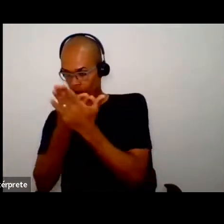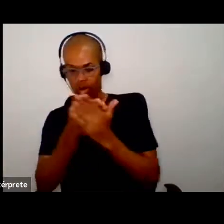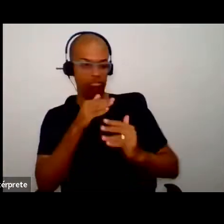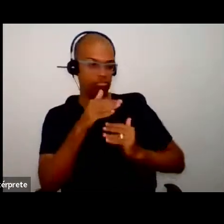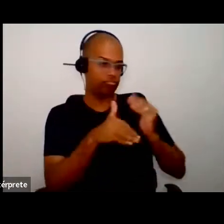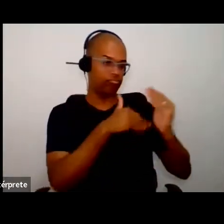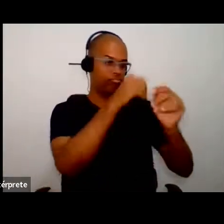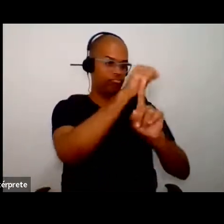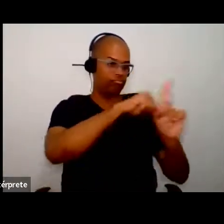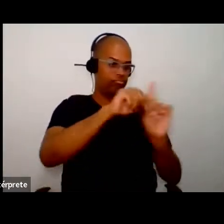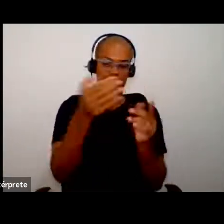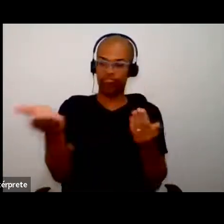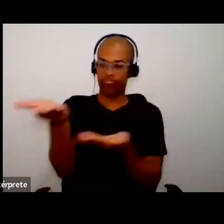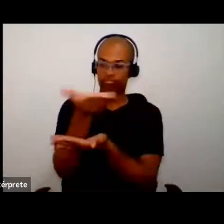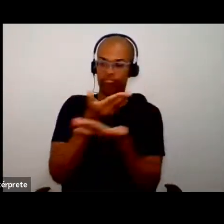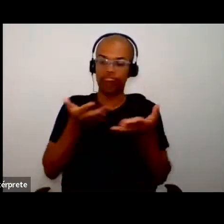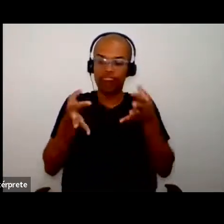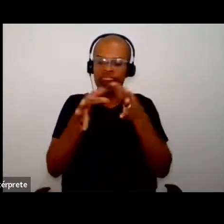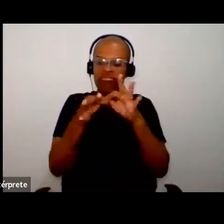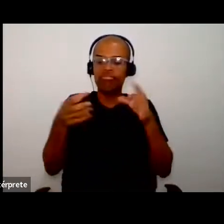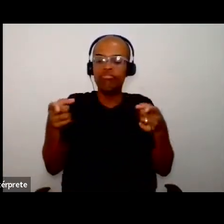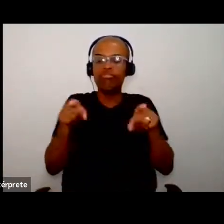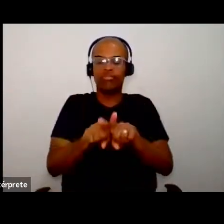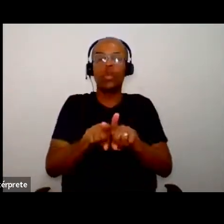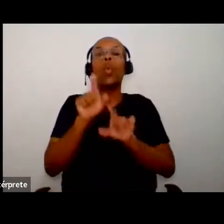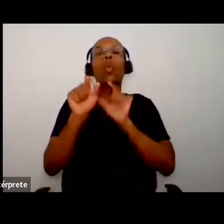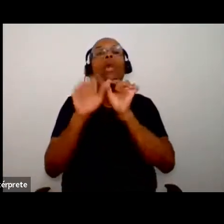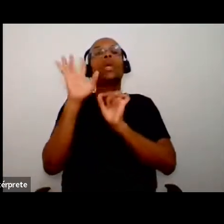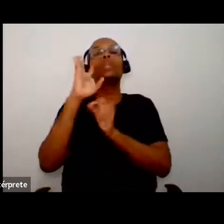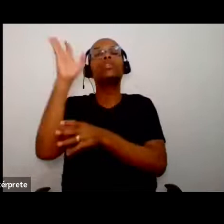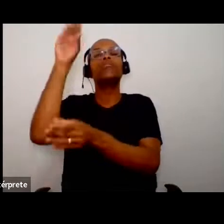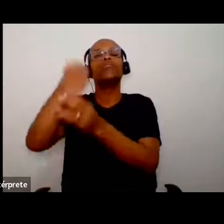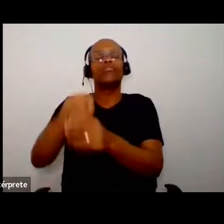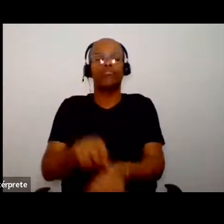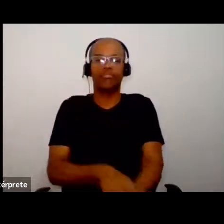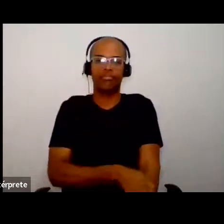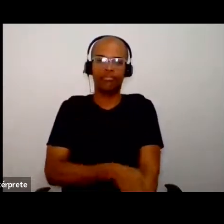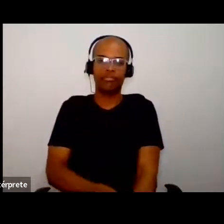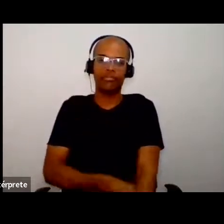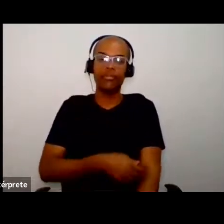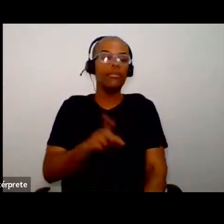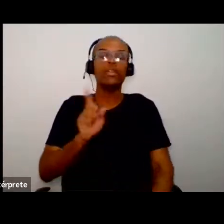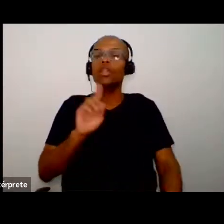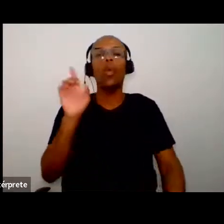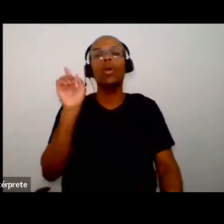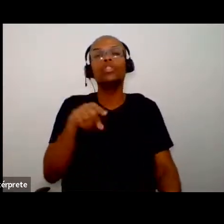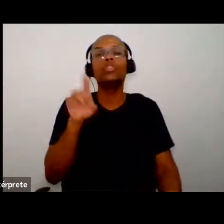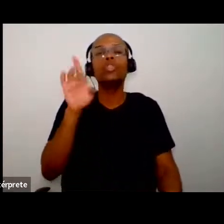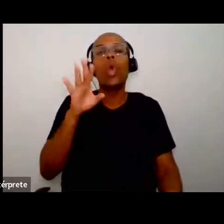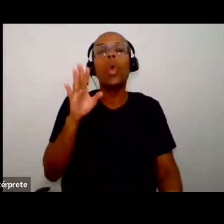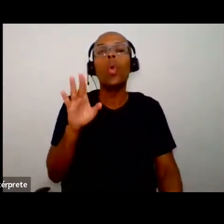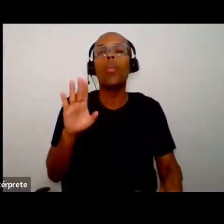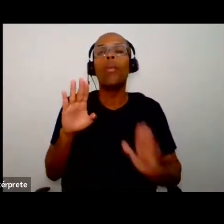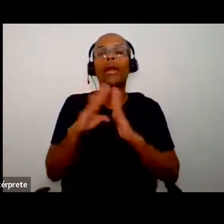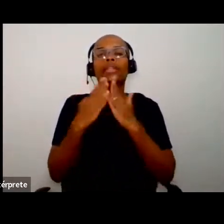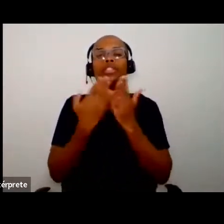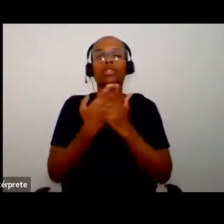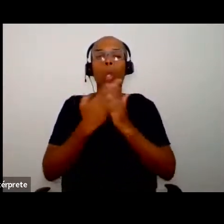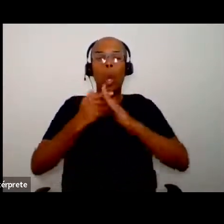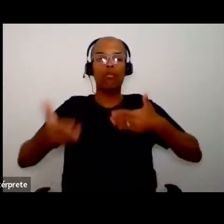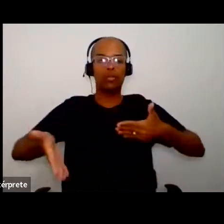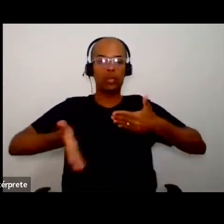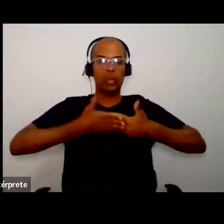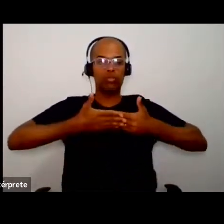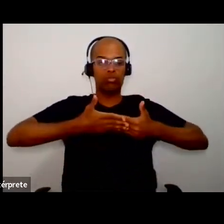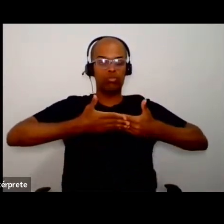da sociedade, com o que está acontecendo na sociedade, né? E não uma escola encastelada nos